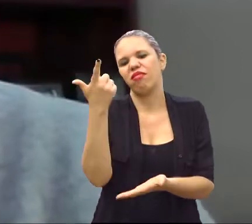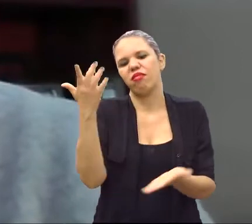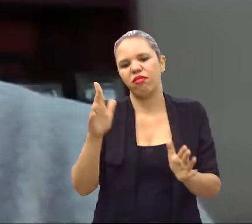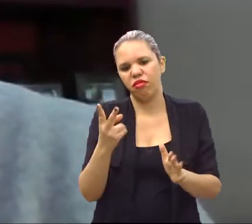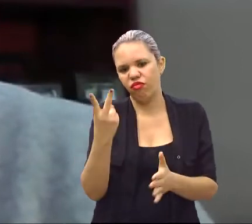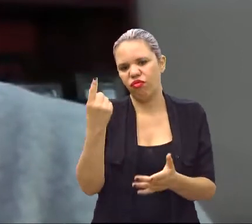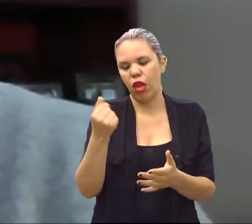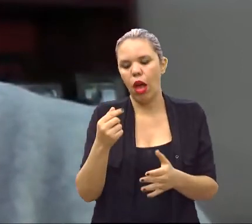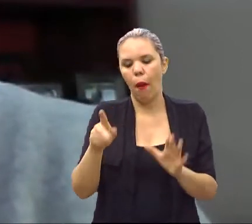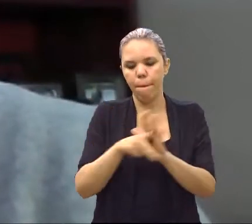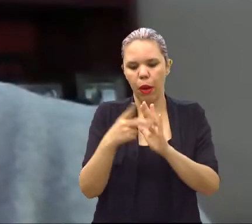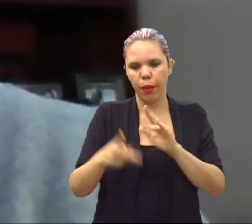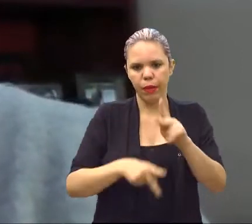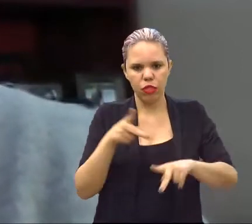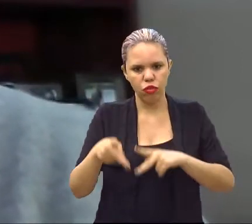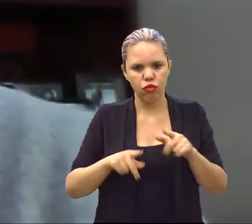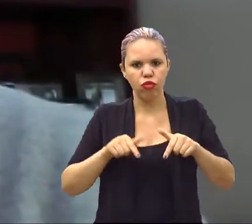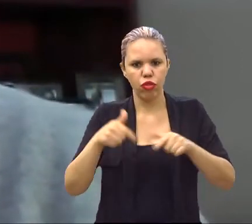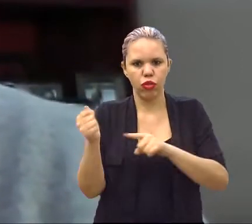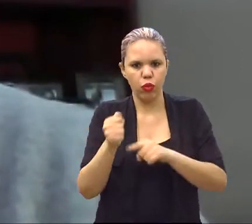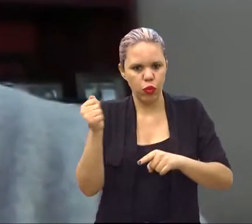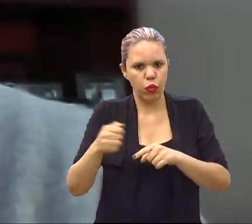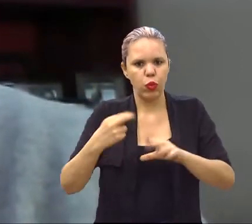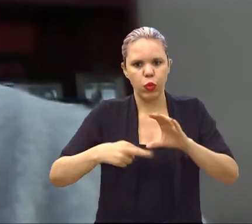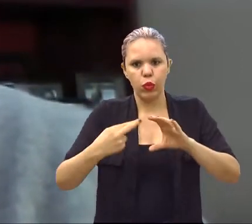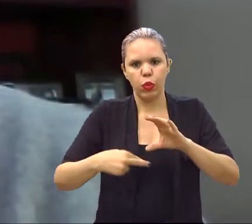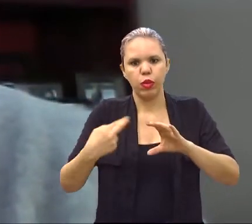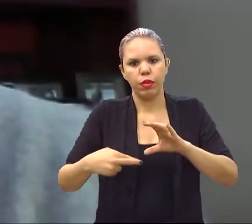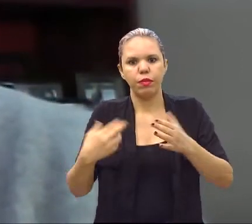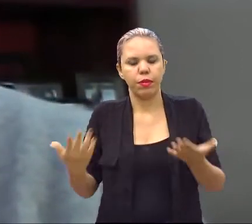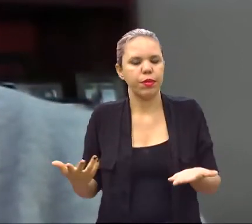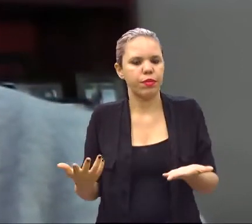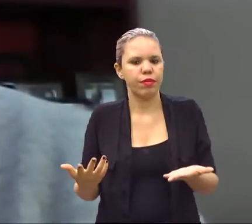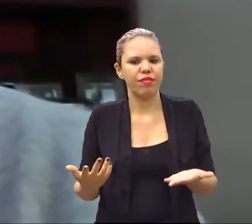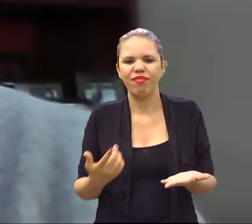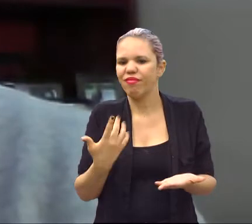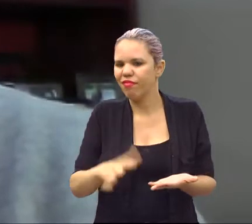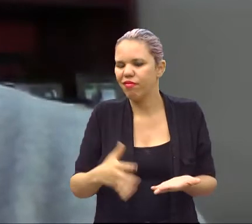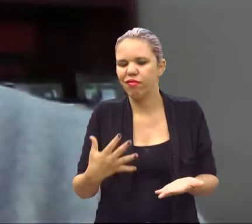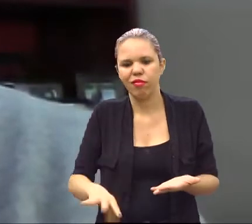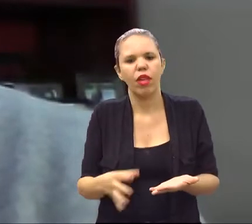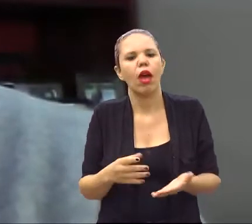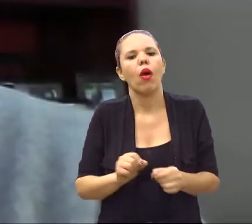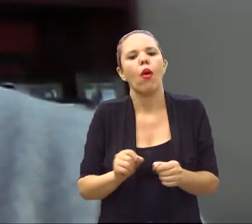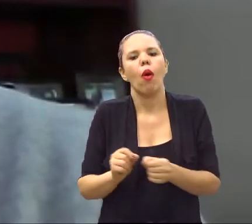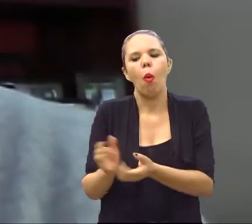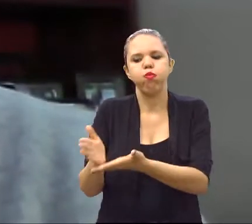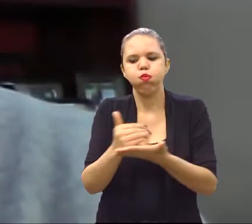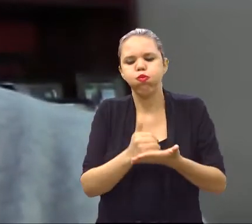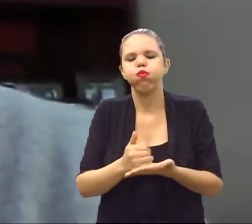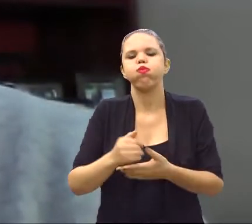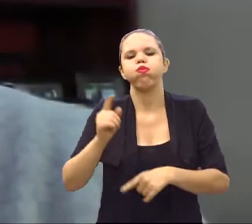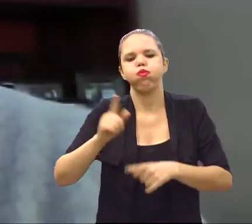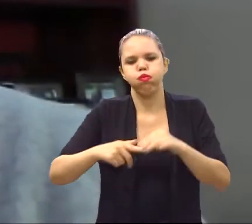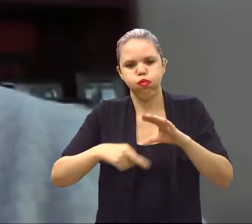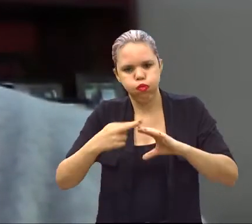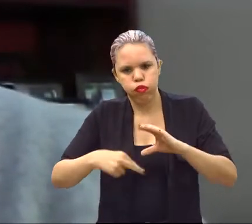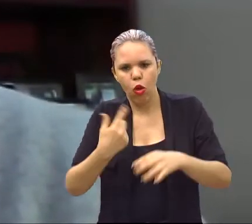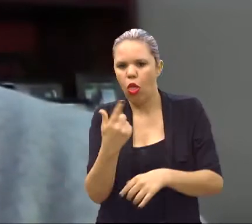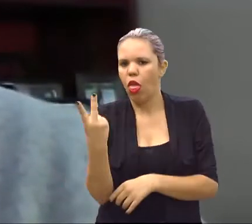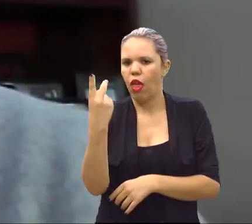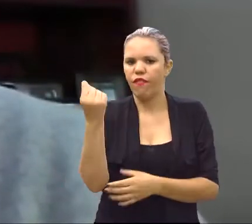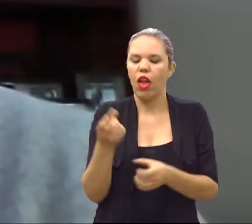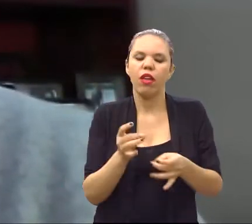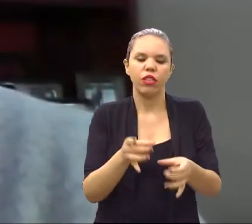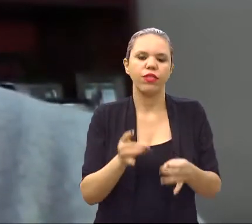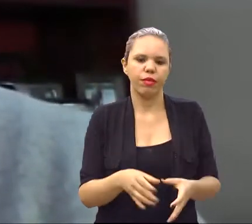o próprio reciclador ou essas associações de recicladores não se interessam em coletar porque não existe um valor